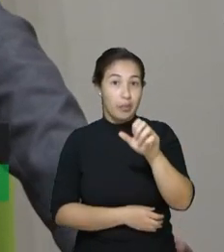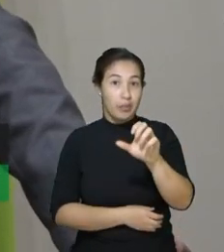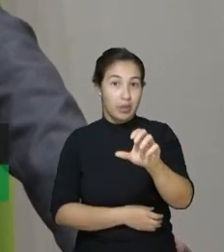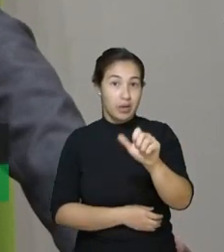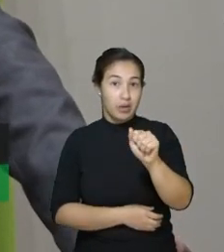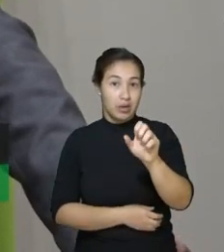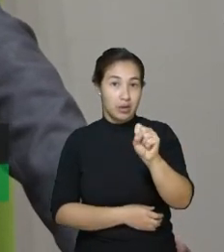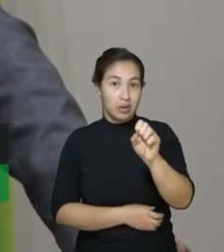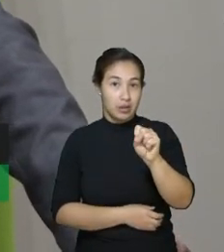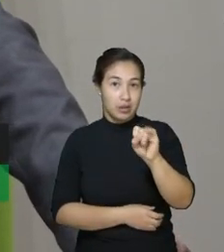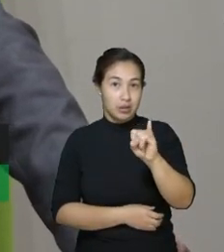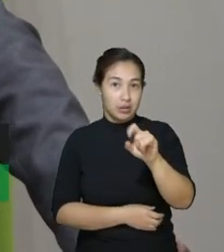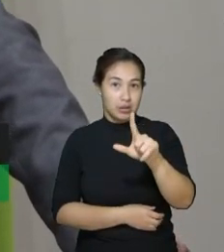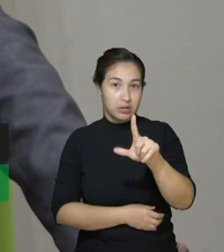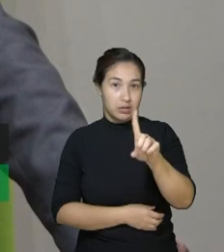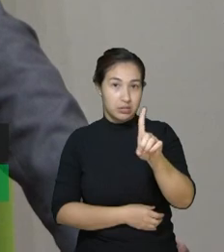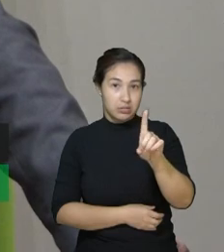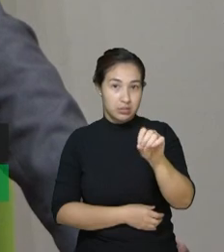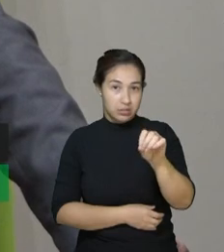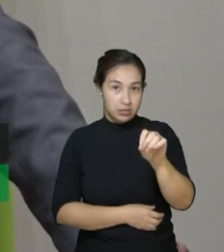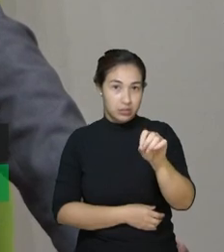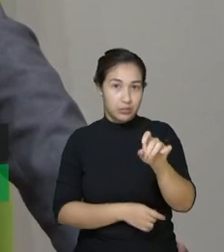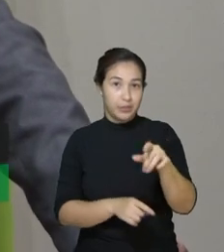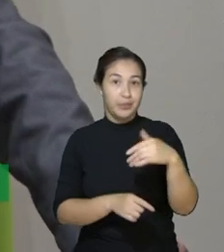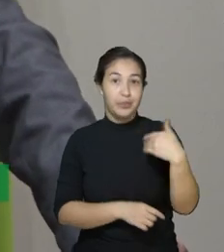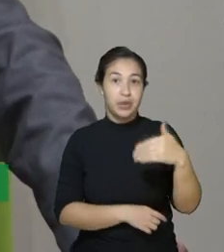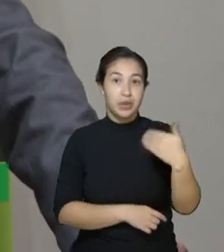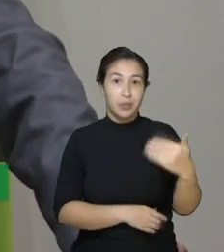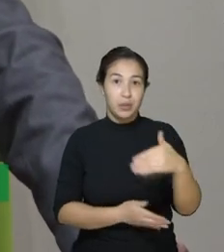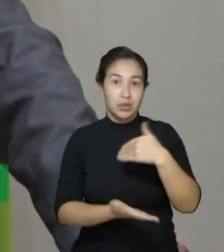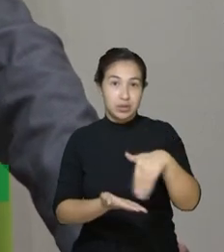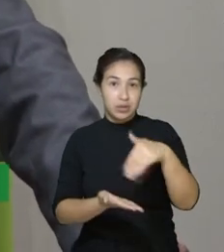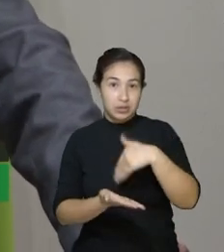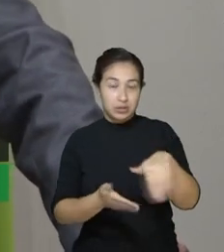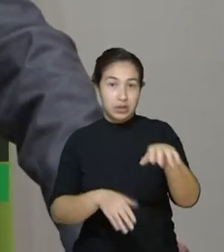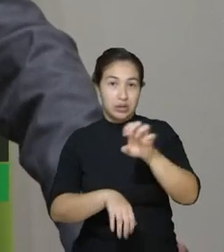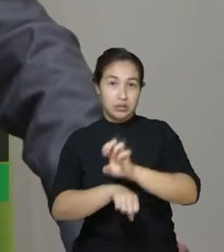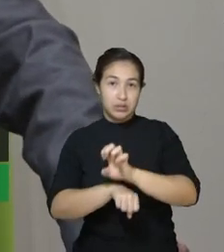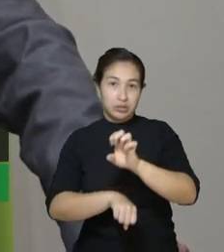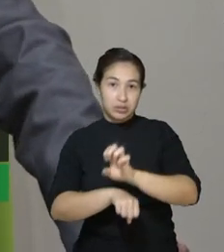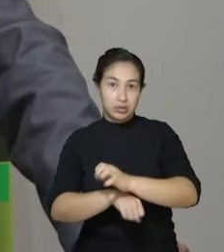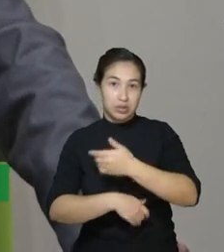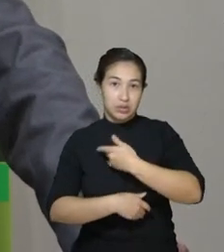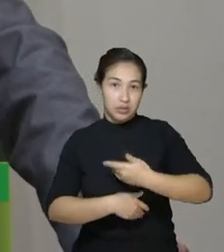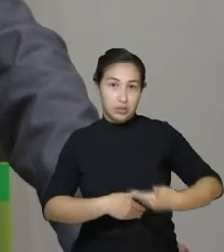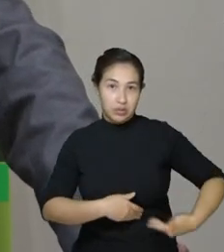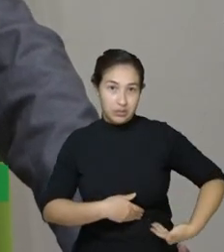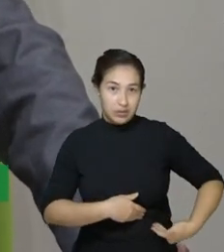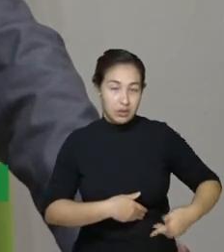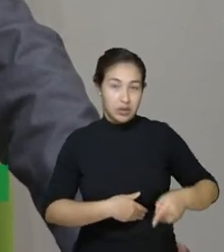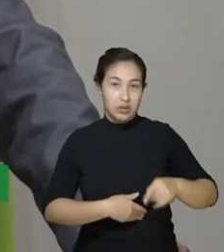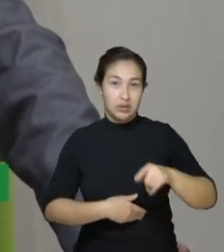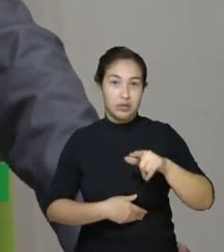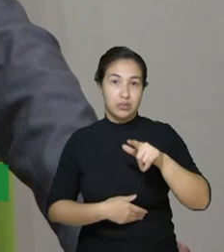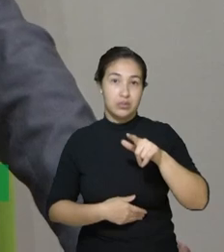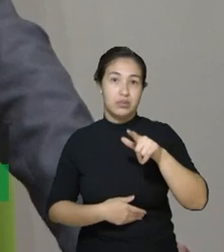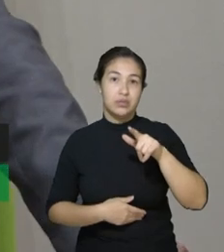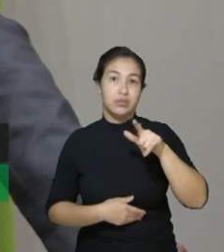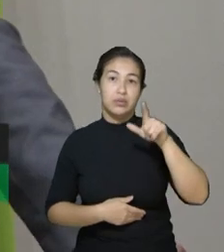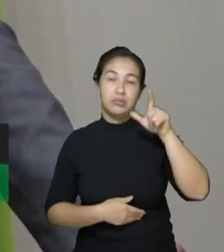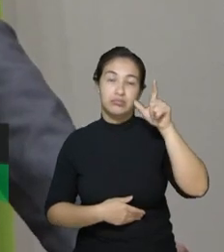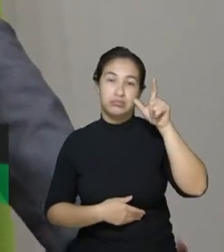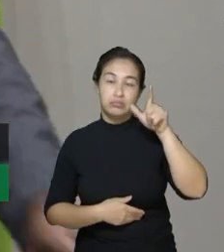Maldaner, depois secretário de Estado no governo Luiz Henrique, regional, secretário da Casa